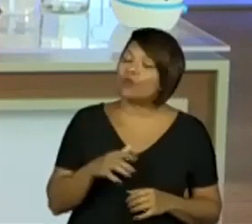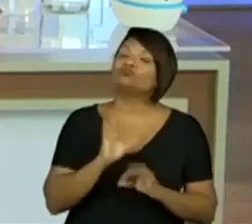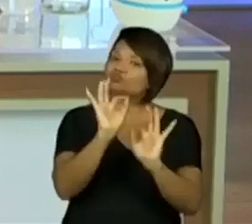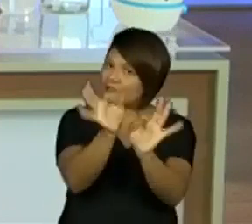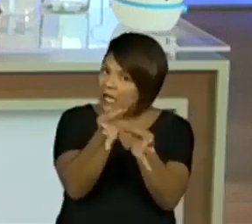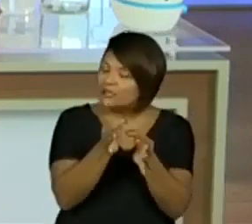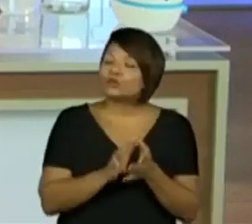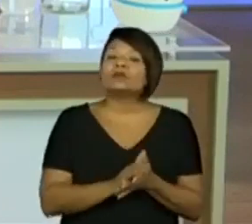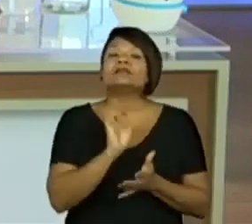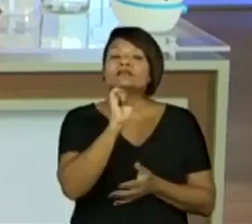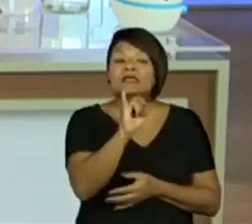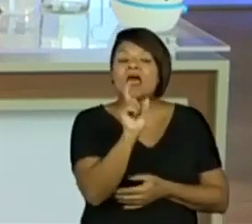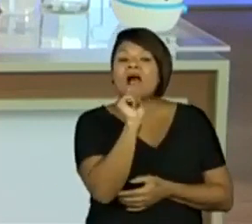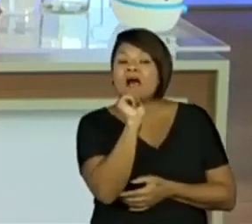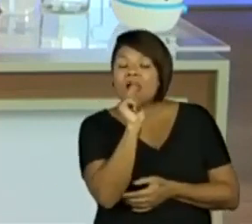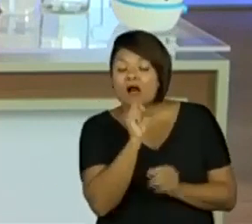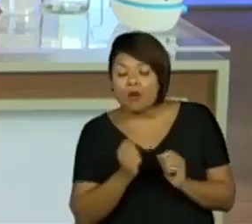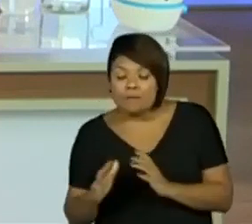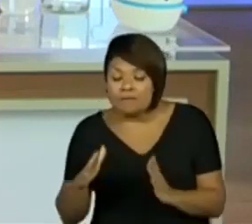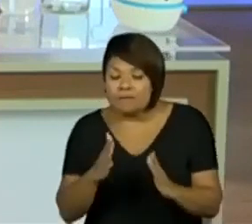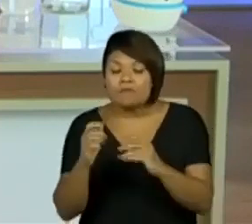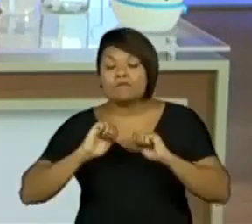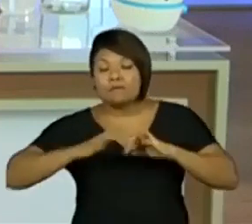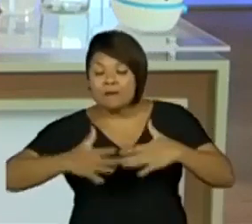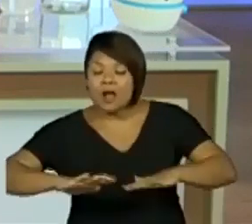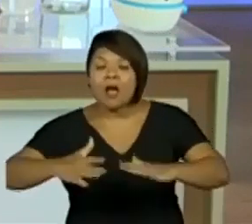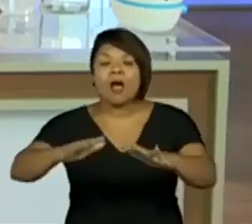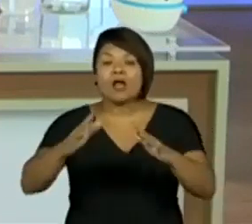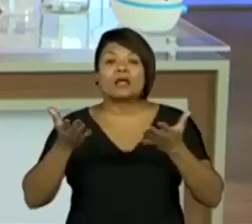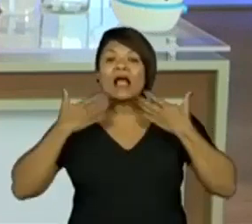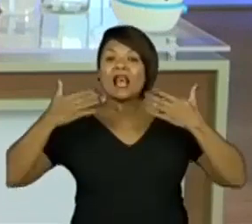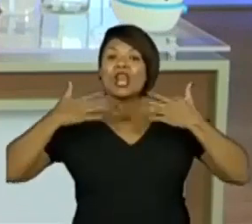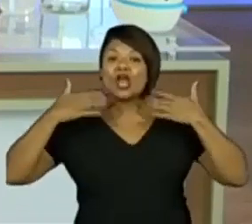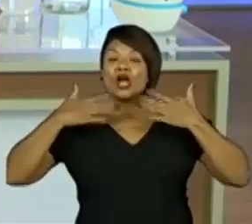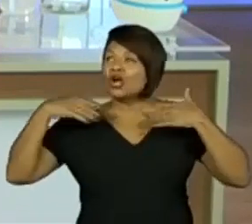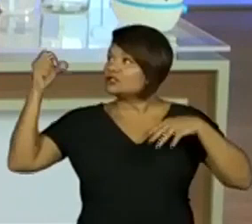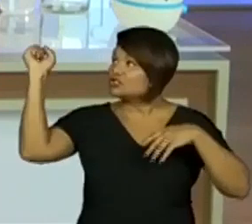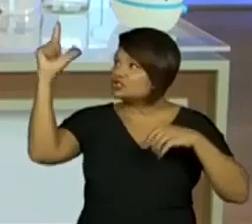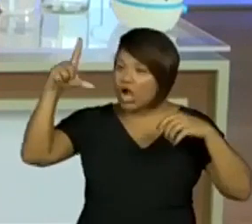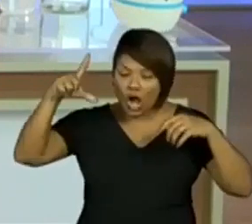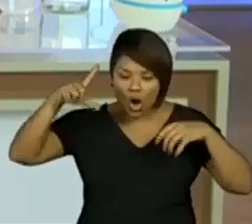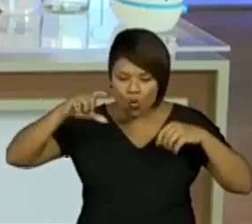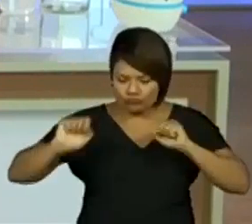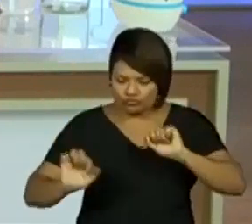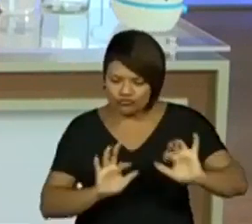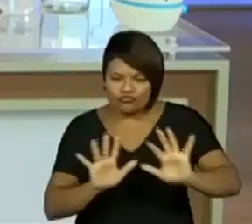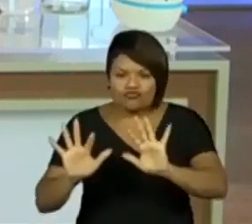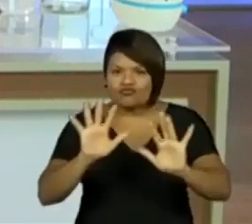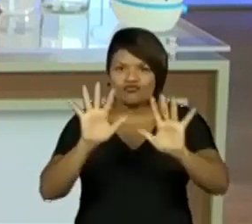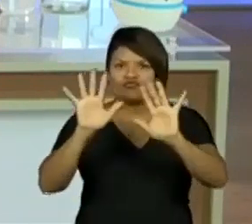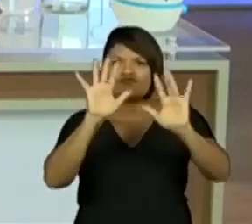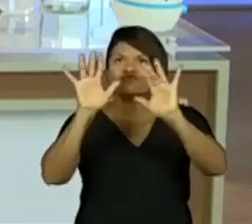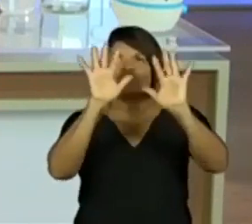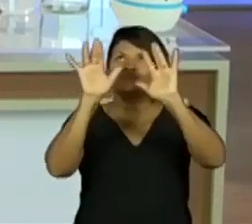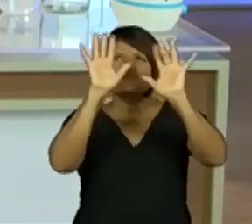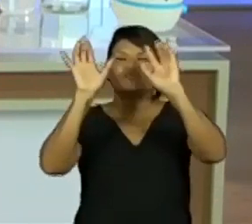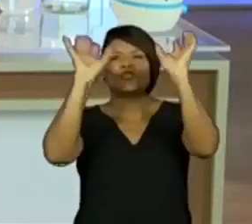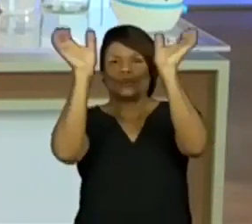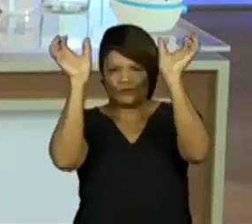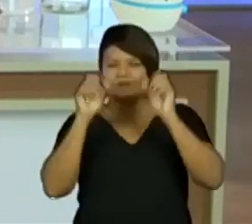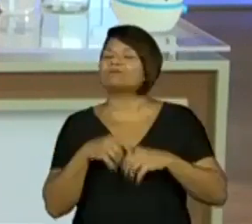que ocorre nos oceanos, mares, é isso mesmo. O calor é um facilitador, acelera a evaporação da